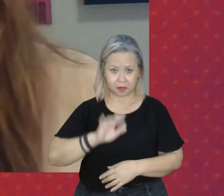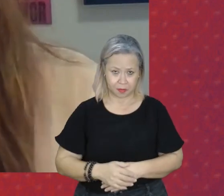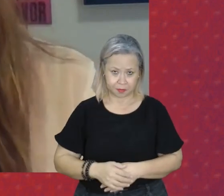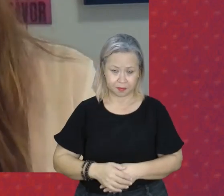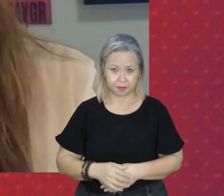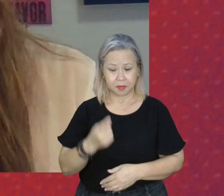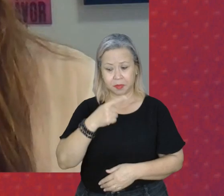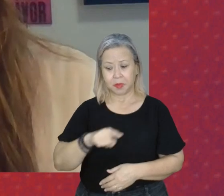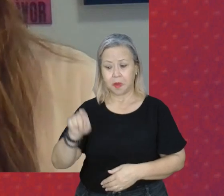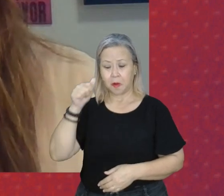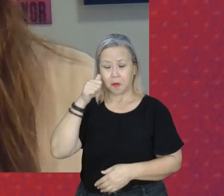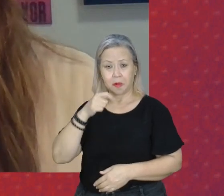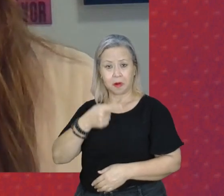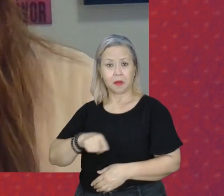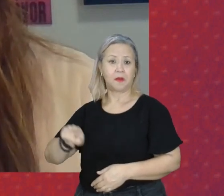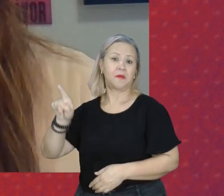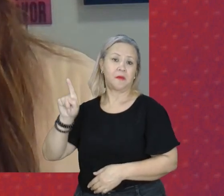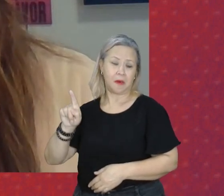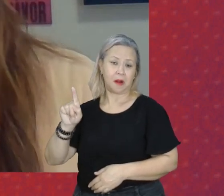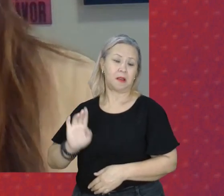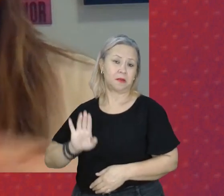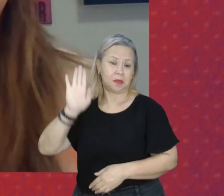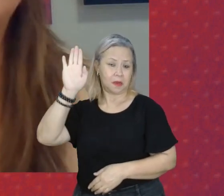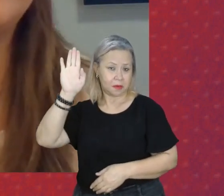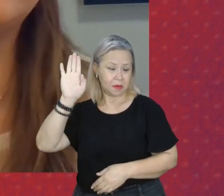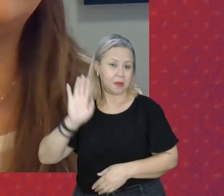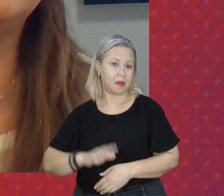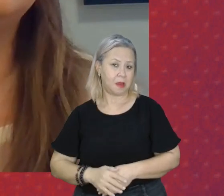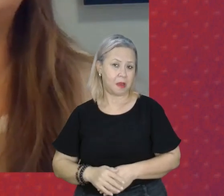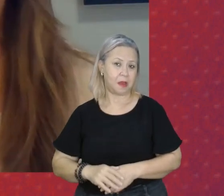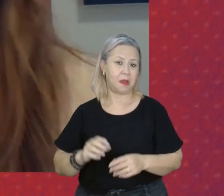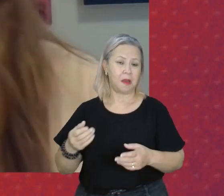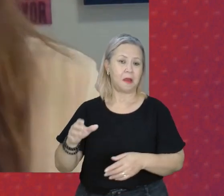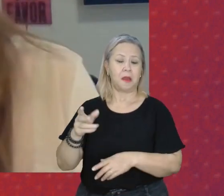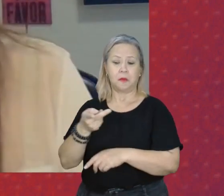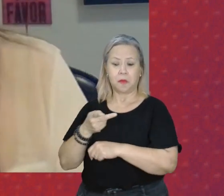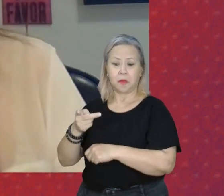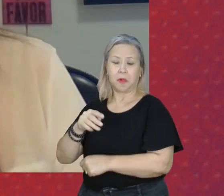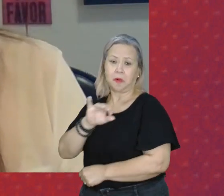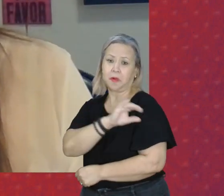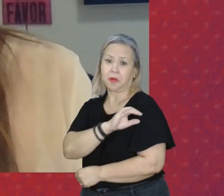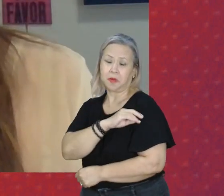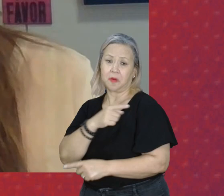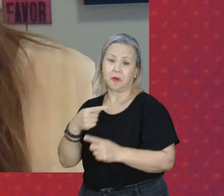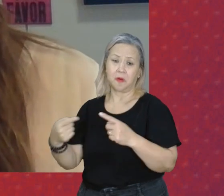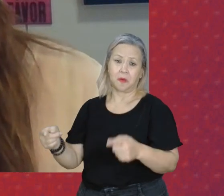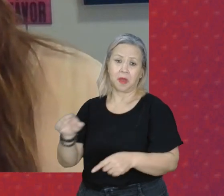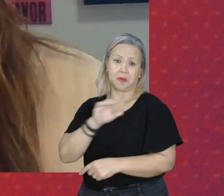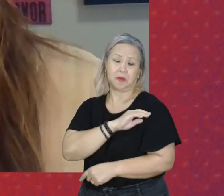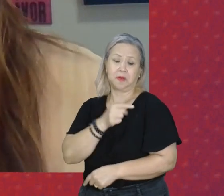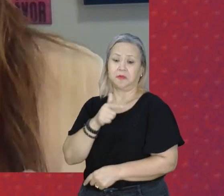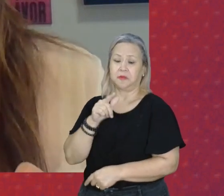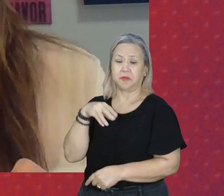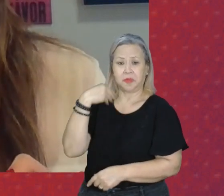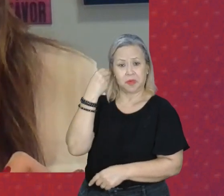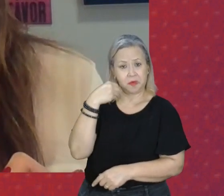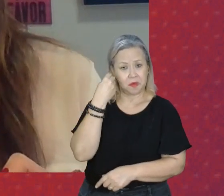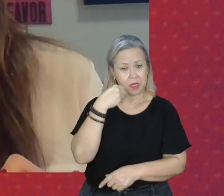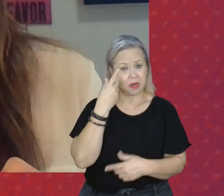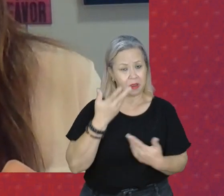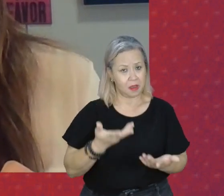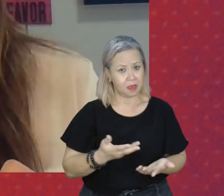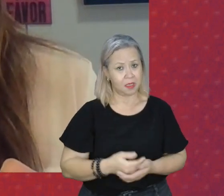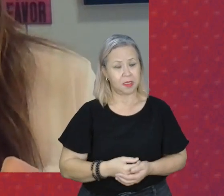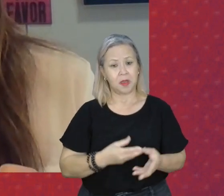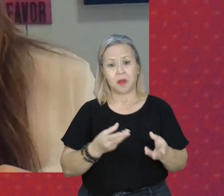vai lá, vai ser candidata, vai procurar um coordenador, às vezes o coordenador também não tem experiência,